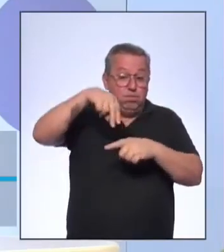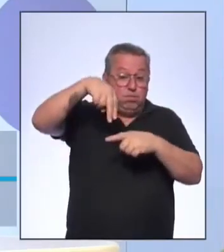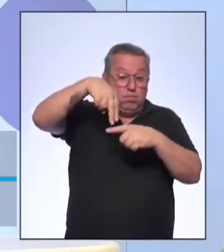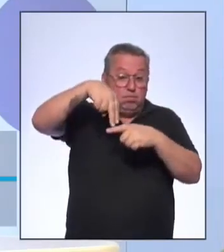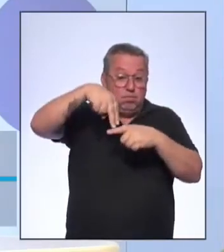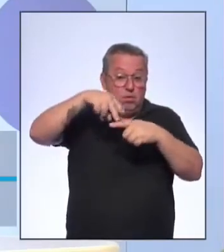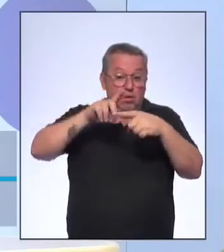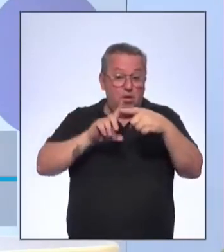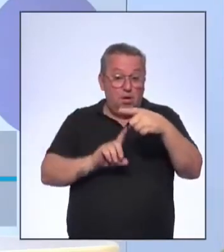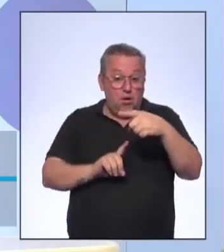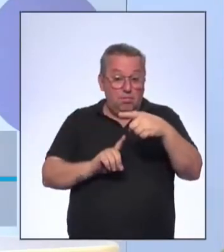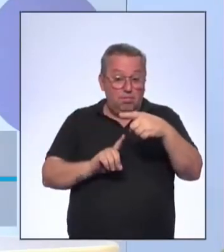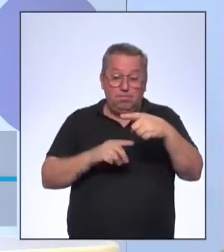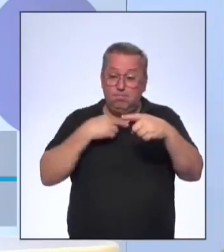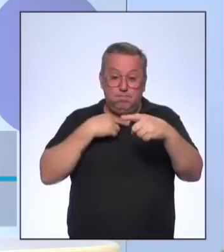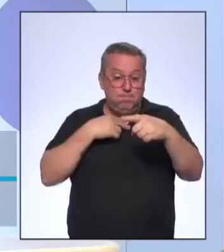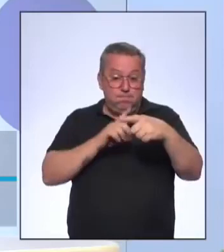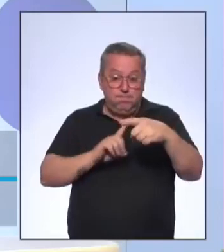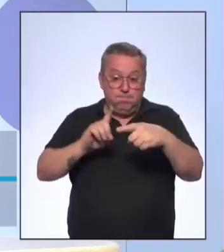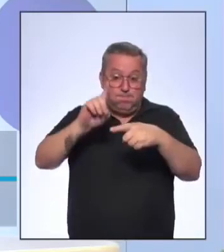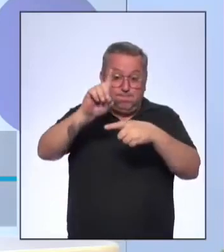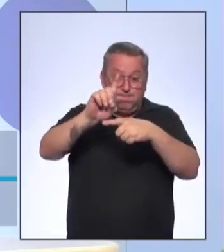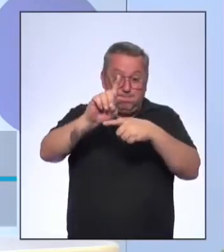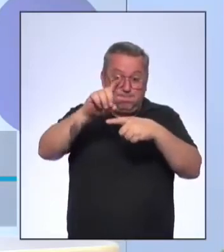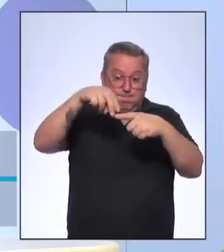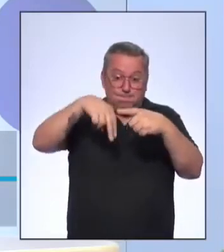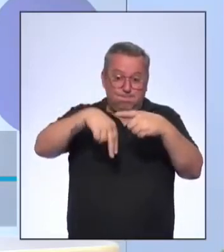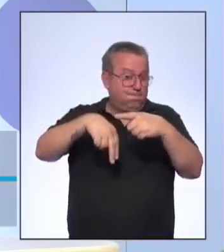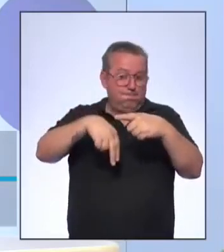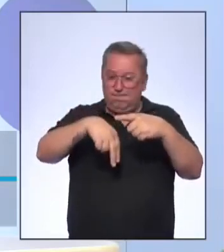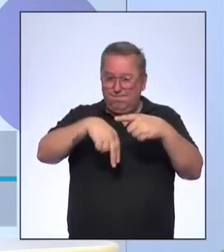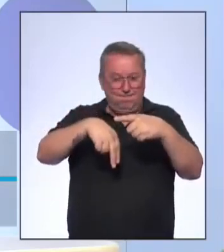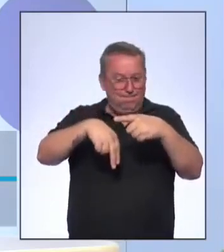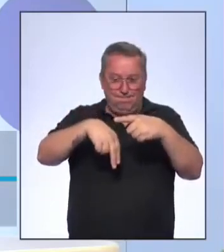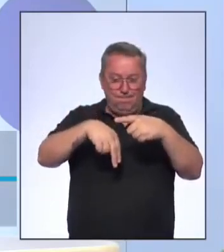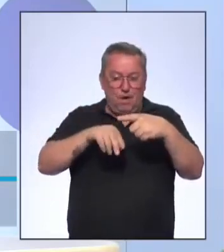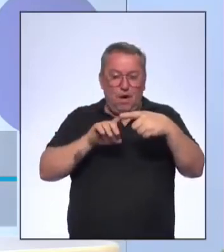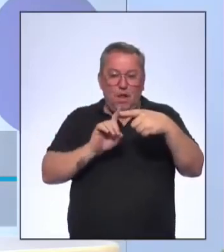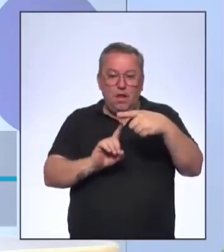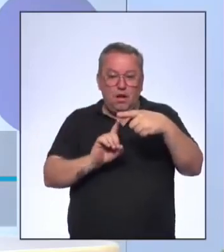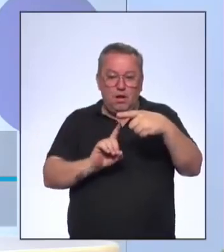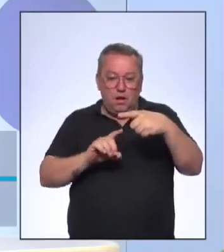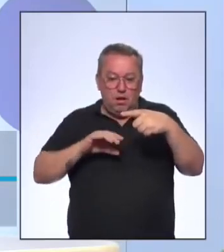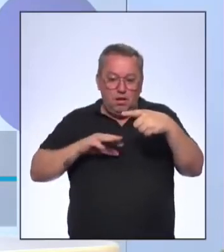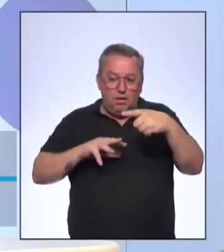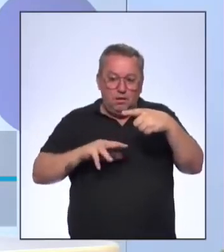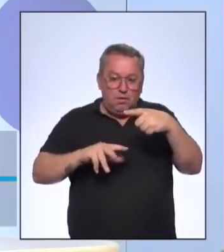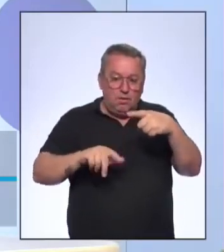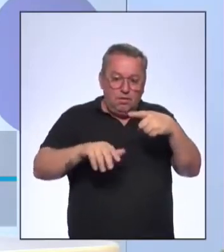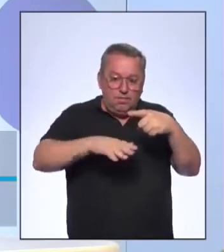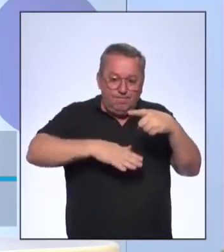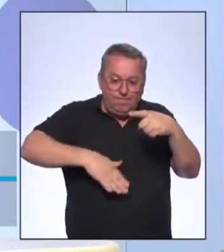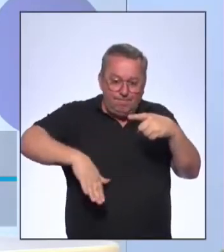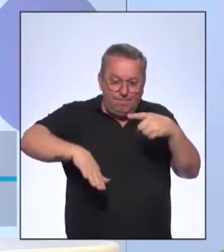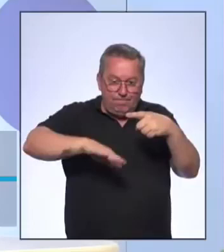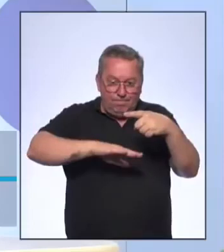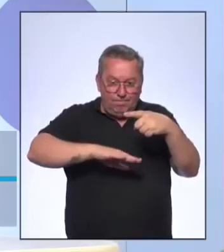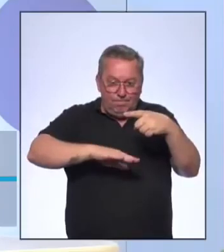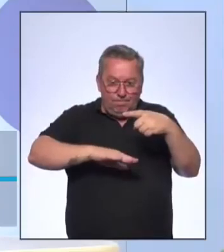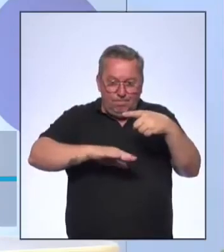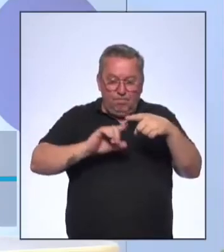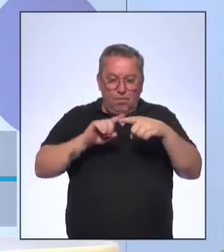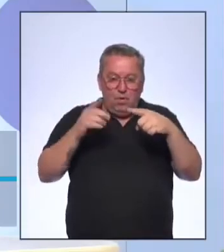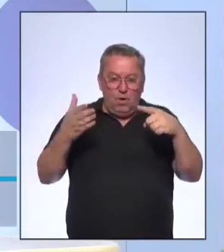com denominador. Denominador é em quantas partes eu divido o todo. Então,